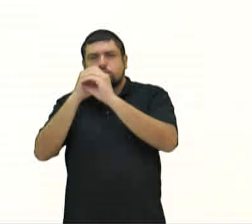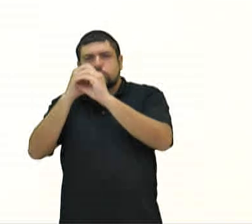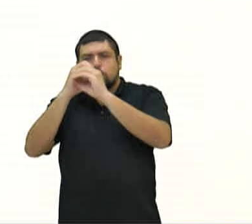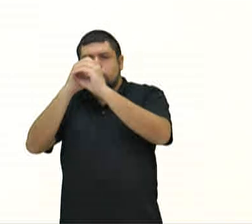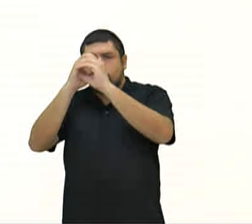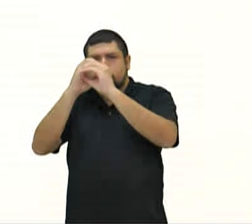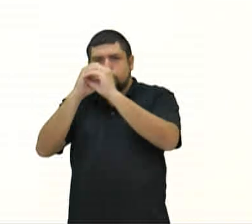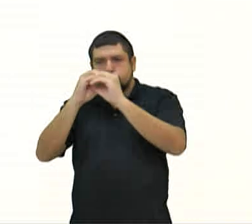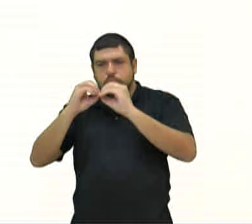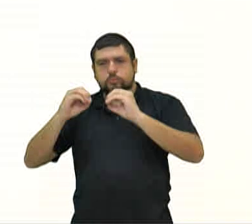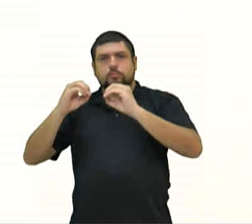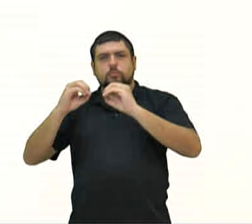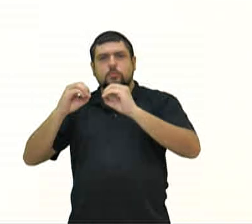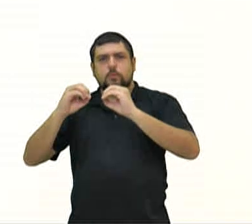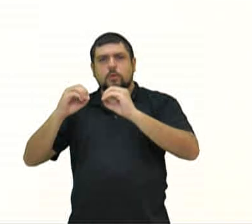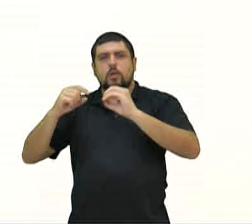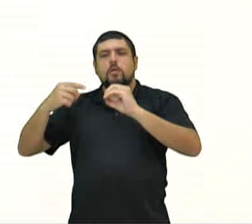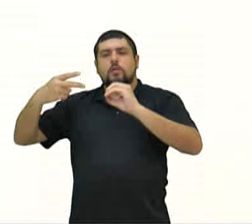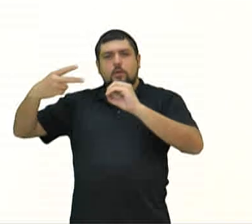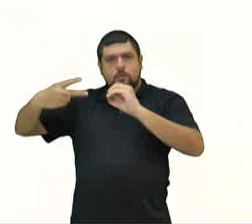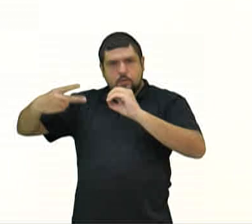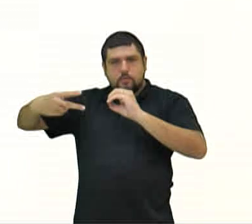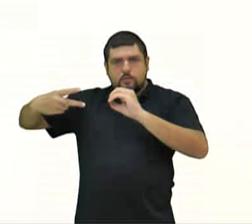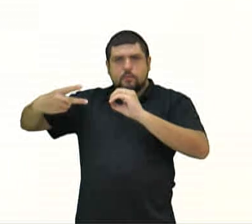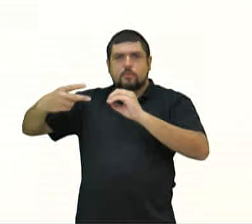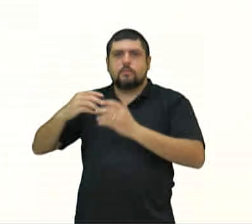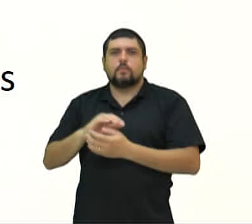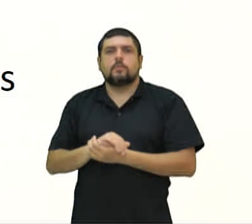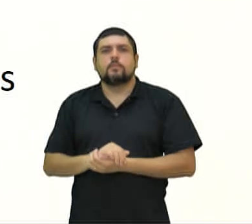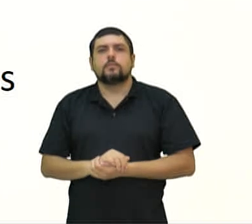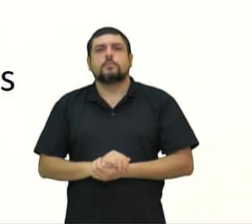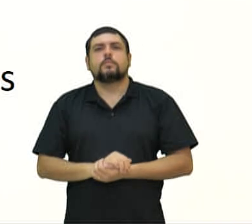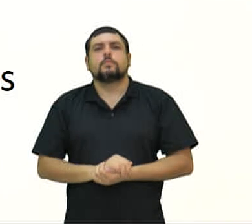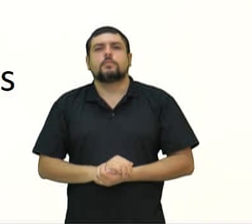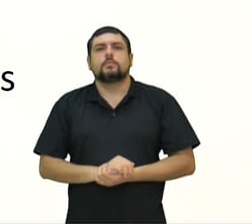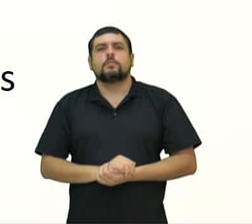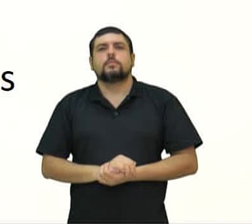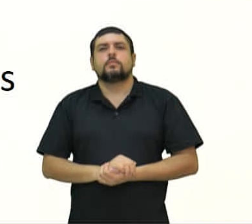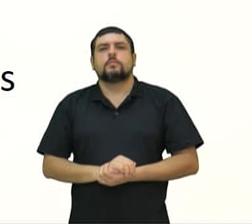da meiose, origina 2 espermatócitos secundários.